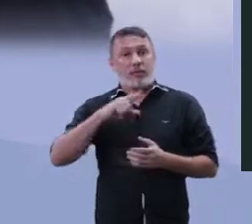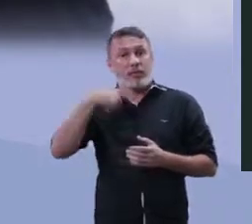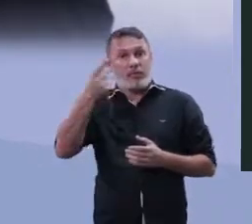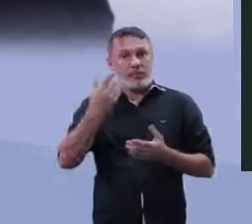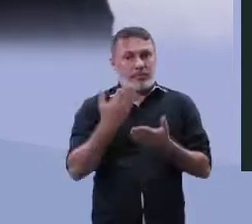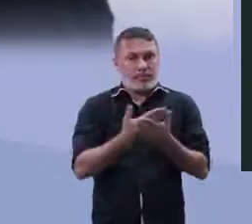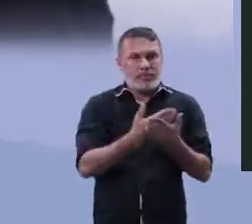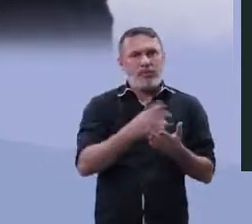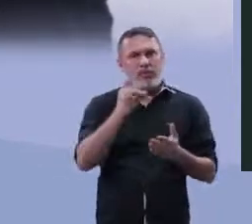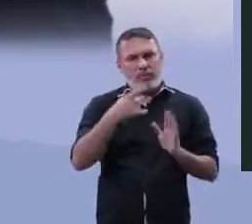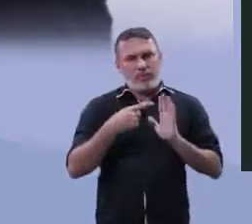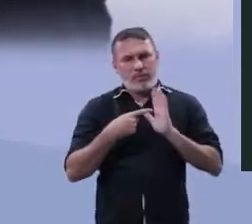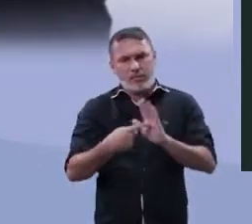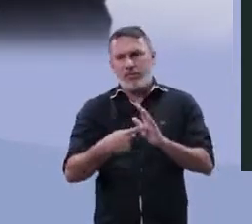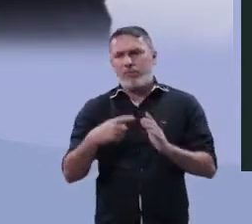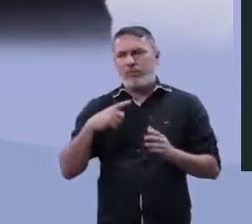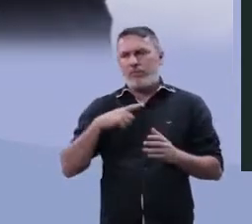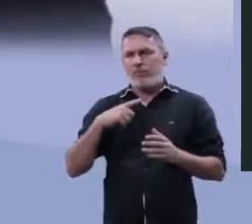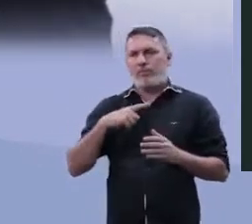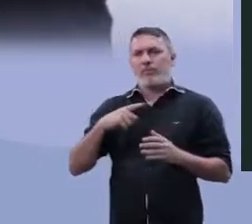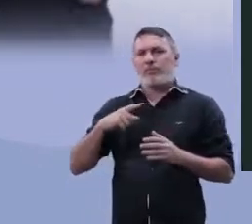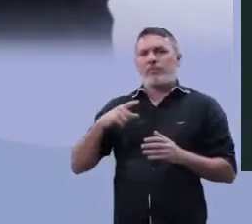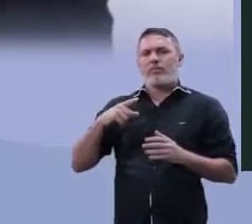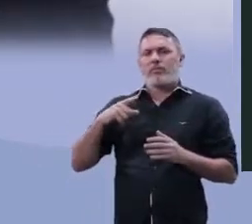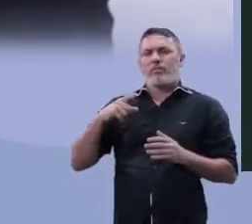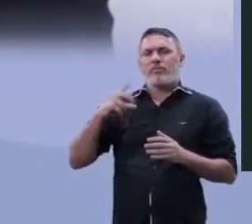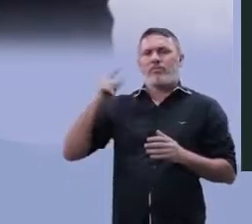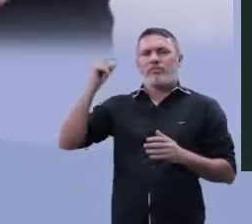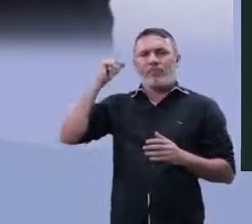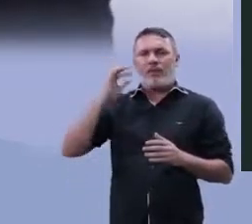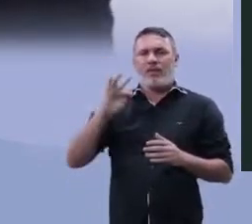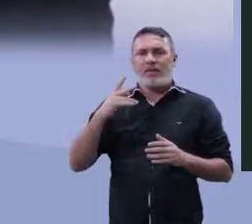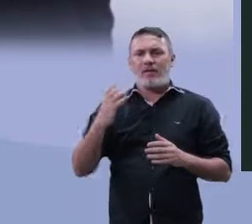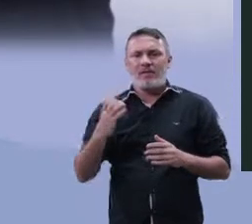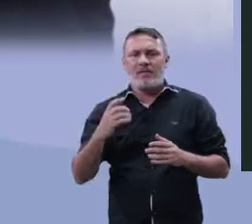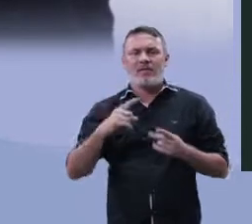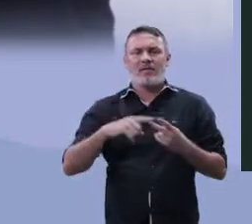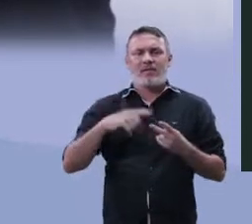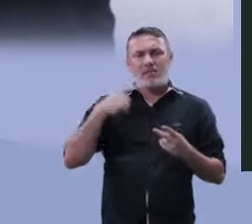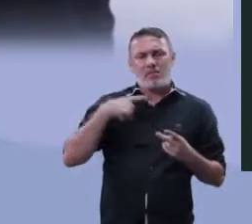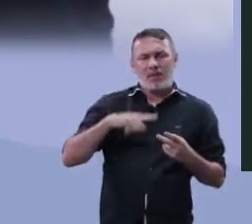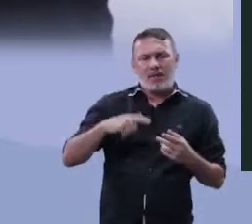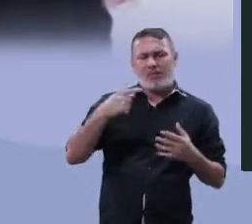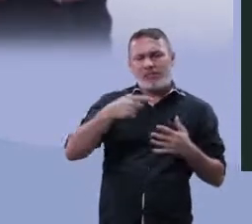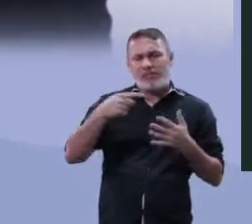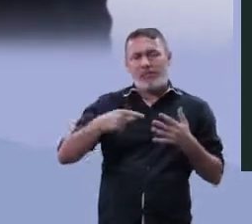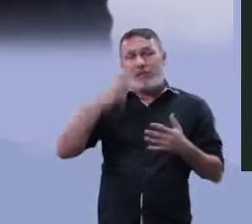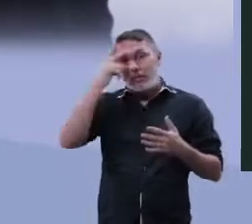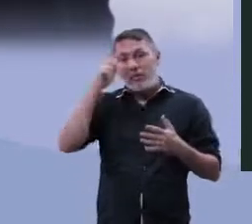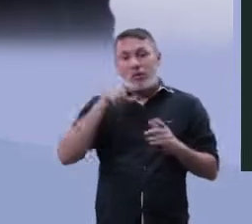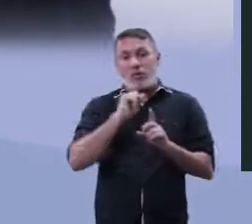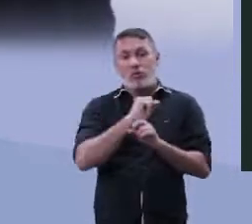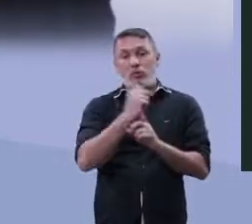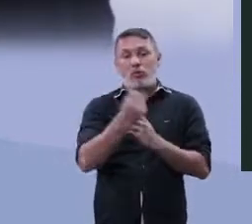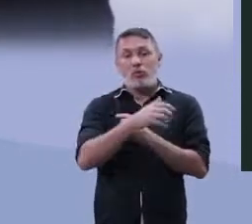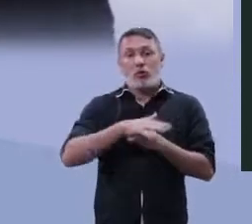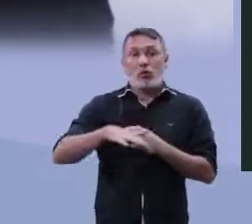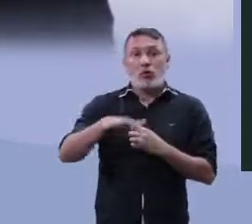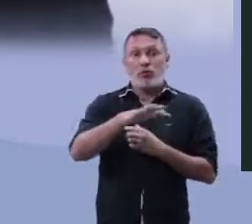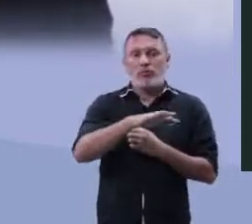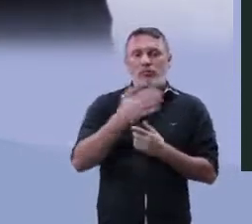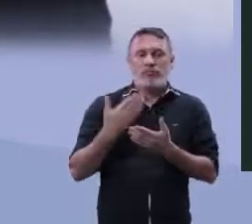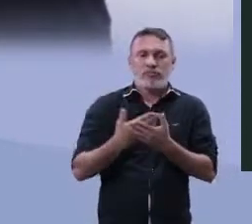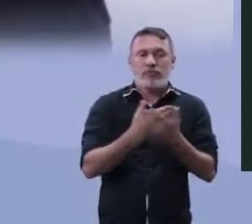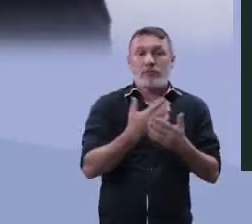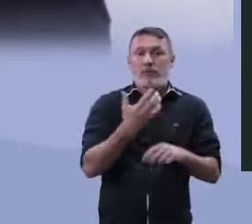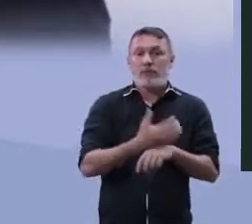parte, vamos pegar Florestan Fernandes, Ottaviani, Fernando Henrique Cardoso, Paulo Sérgio Pinheiro, Márcio Postman, né?